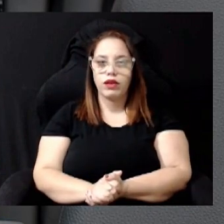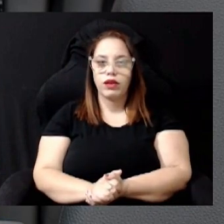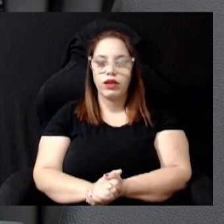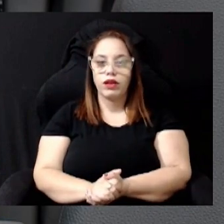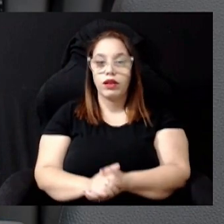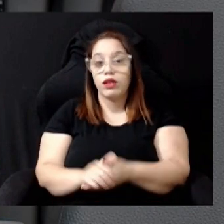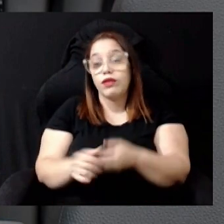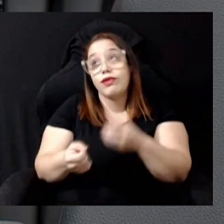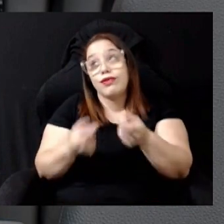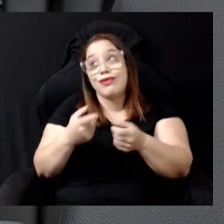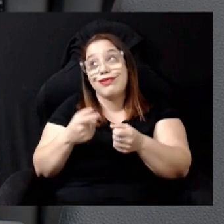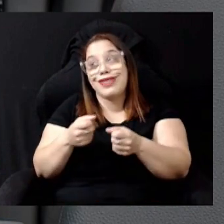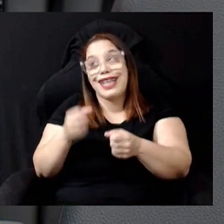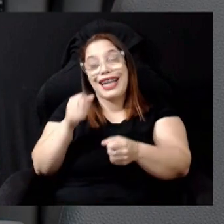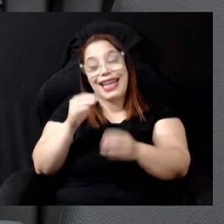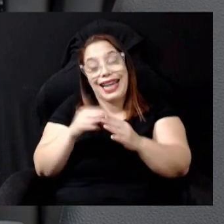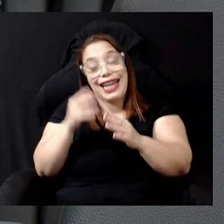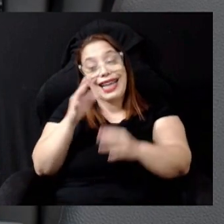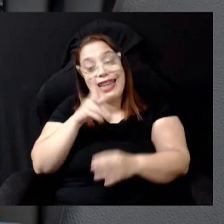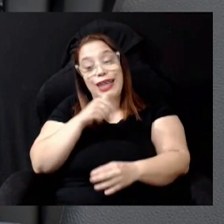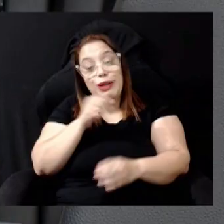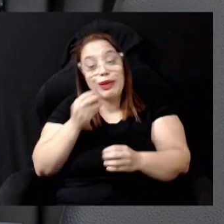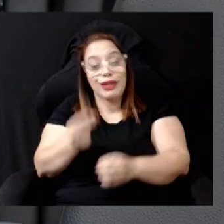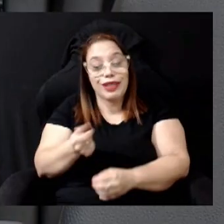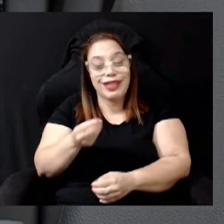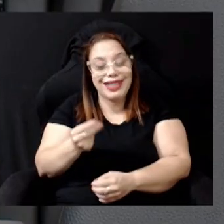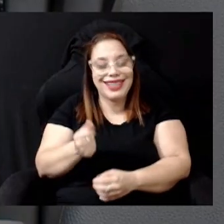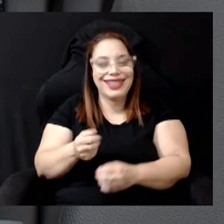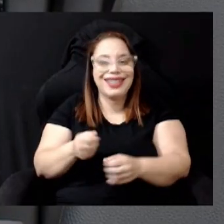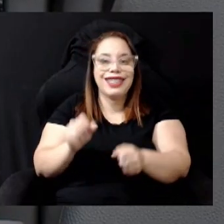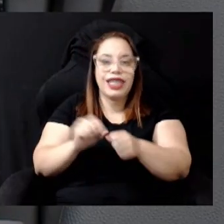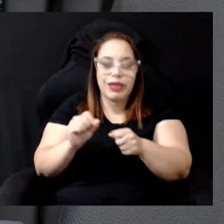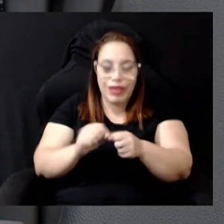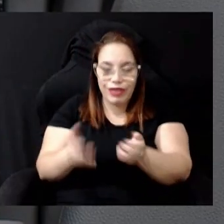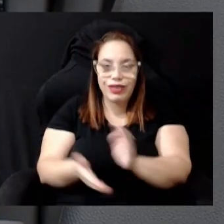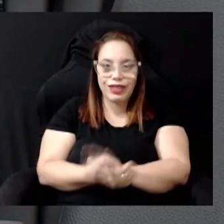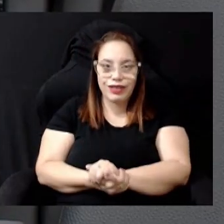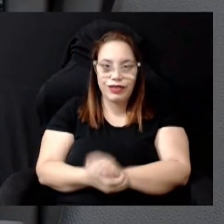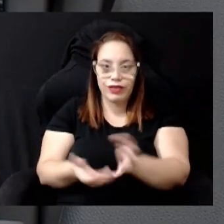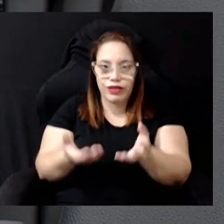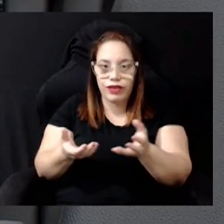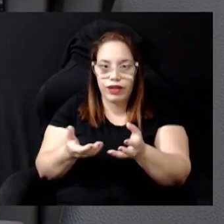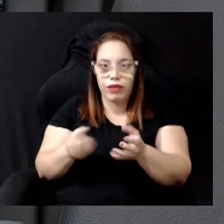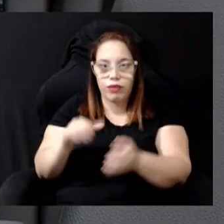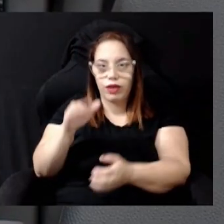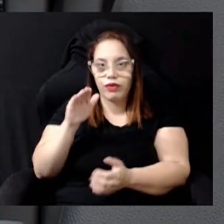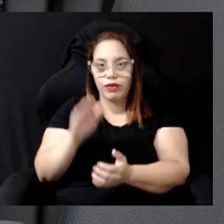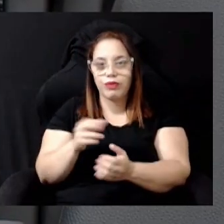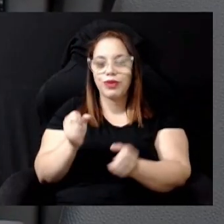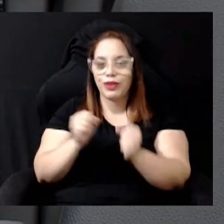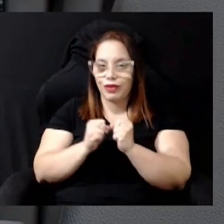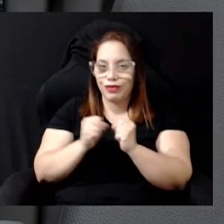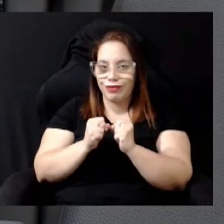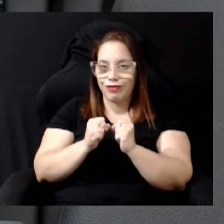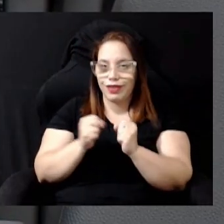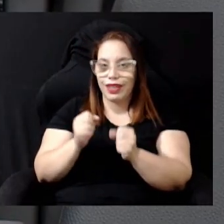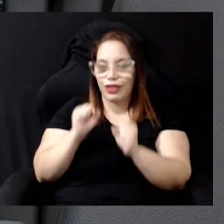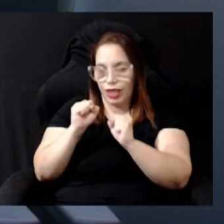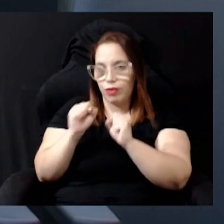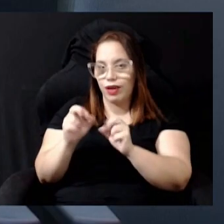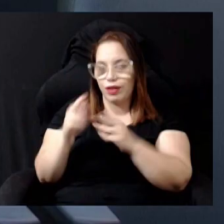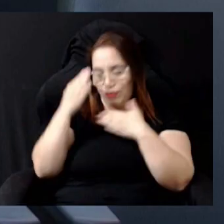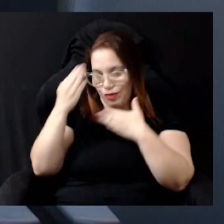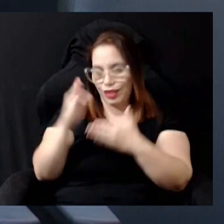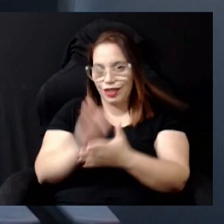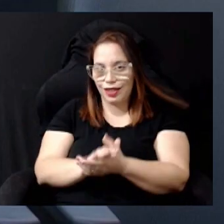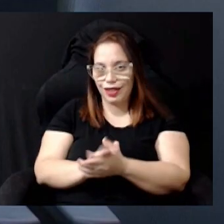demore bastante. Então tem muita coisa por fazer e quero fazer com muita alegria, com muita satisfação, muito esmero. Obrigado, grande